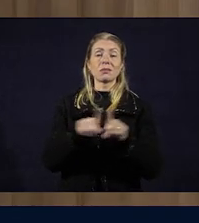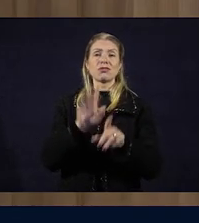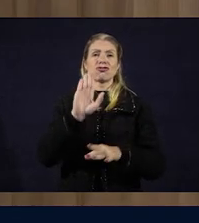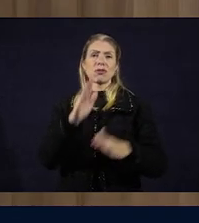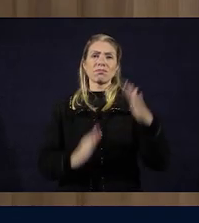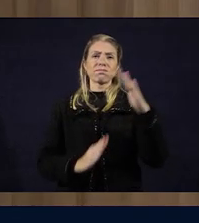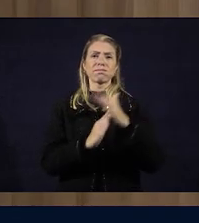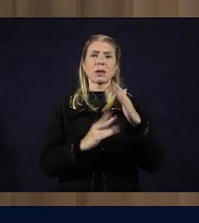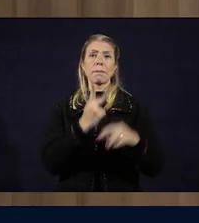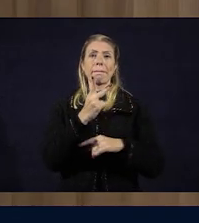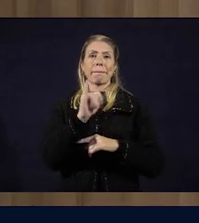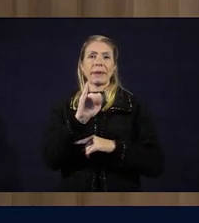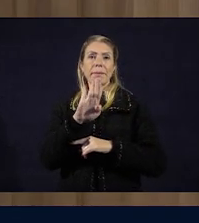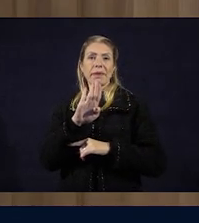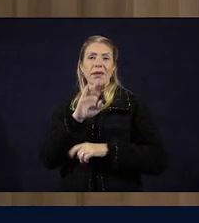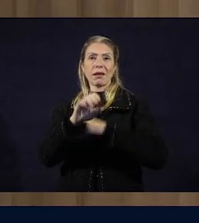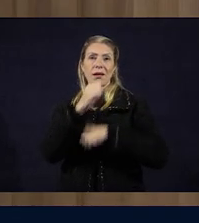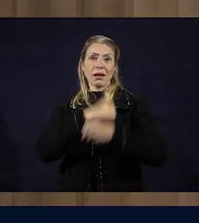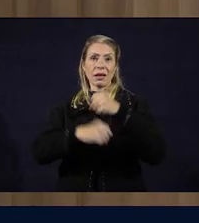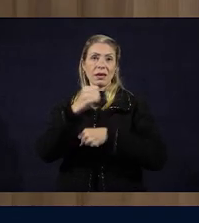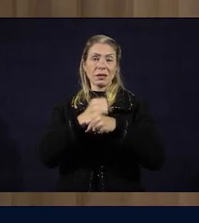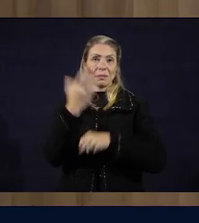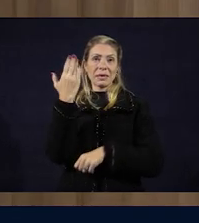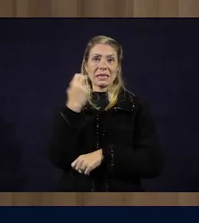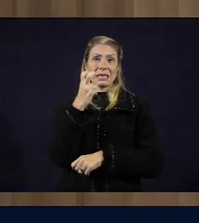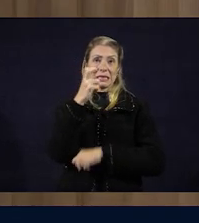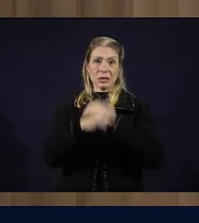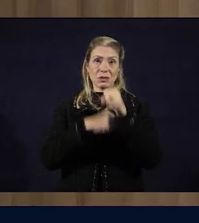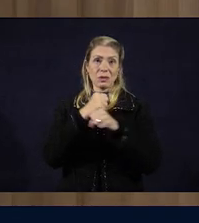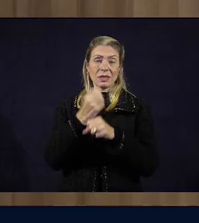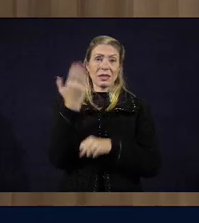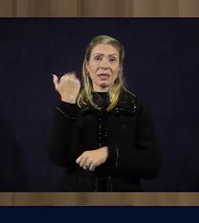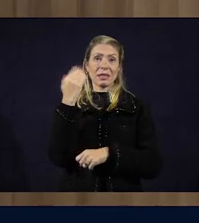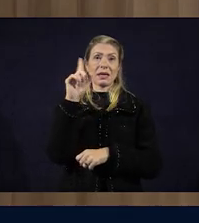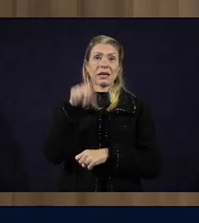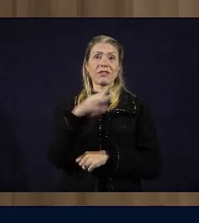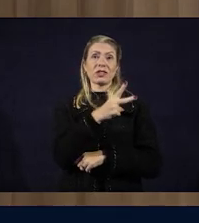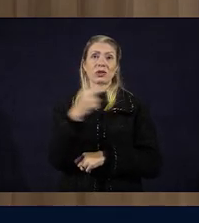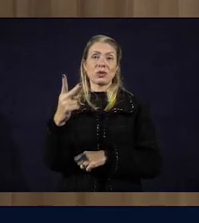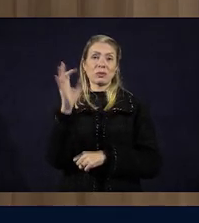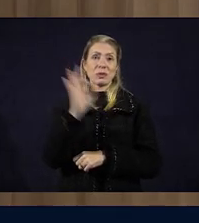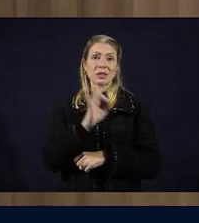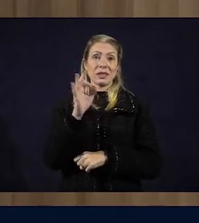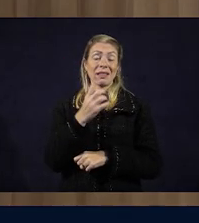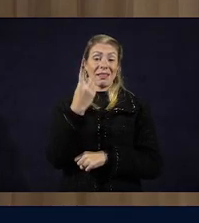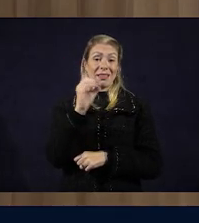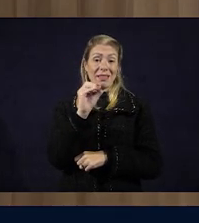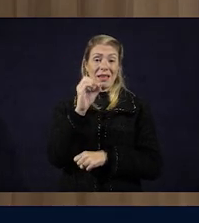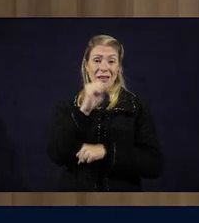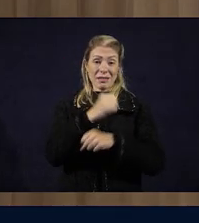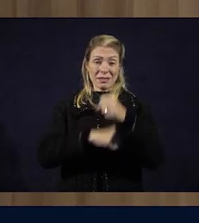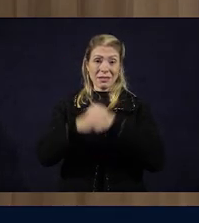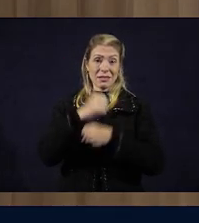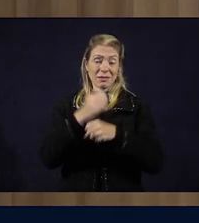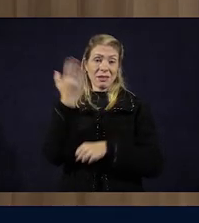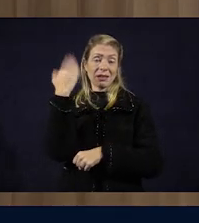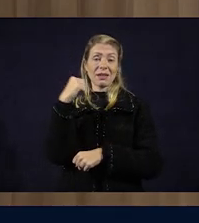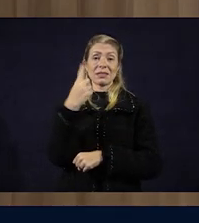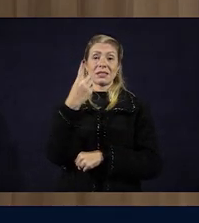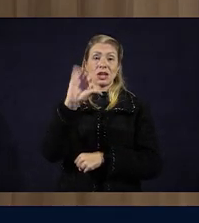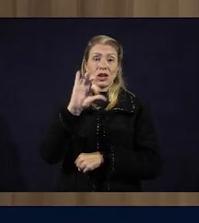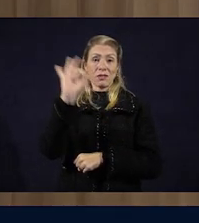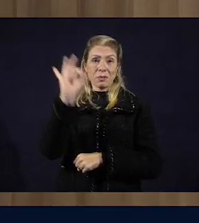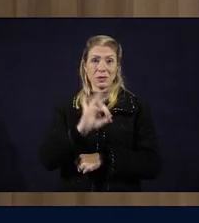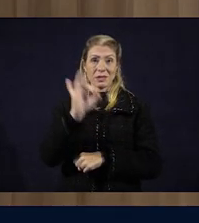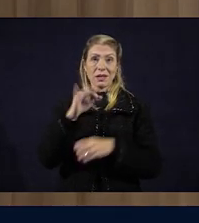ano passado 5 anos atrás isso era 22% e a 10 anos era 19%. hoje